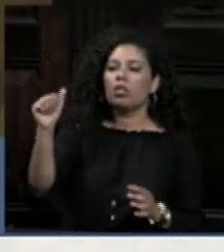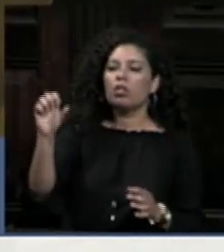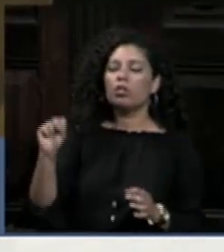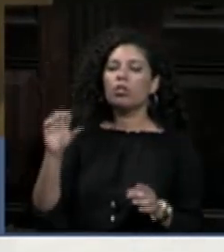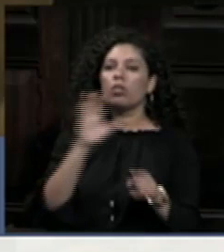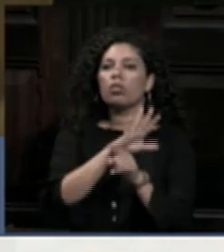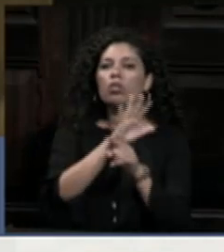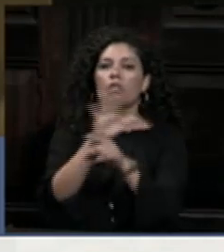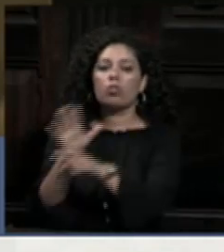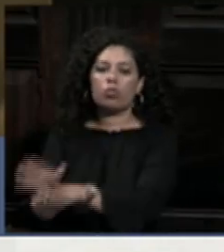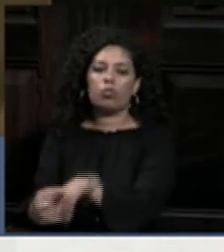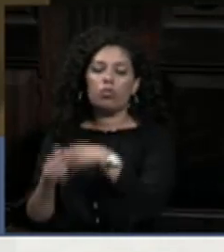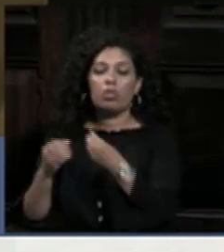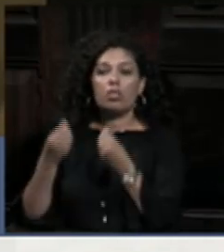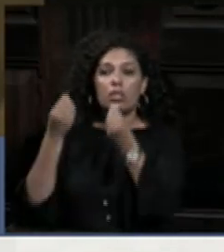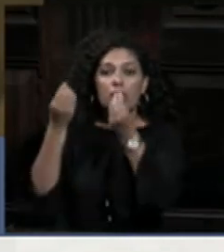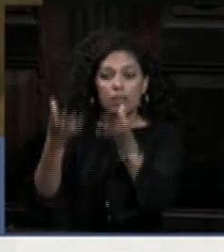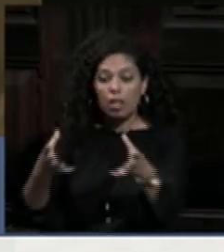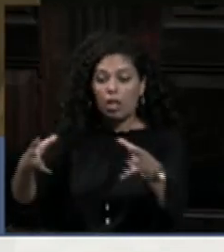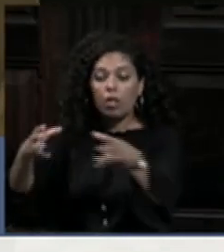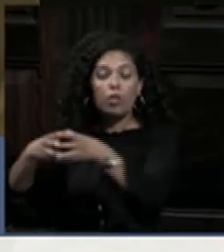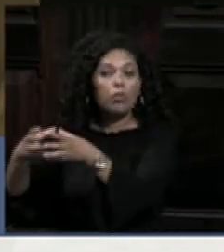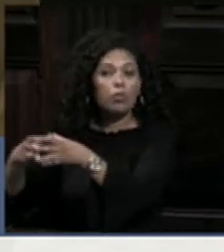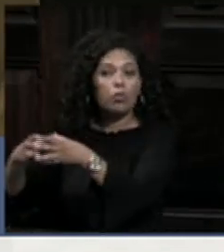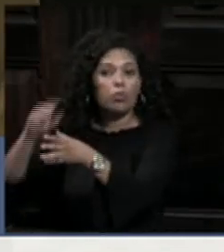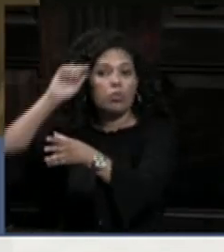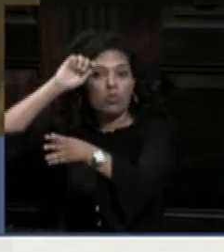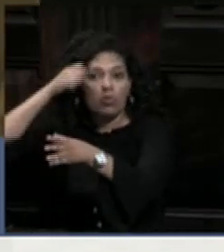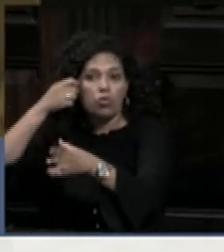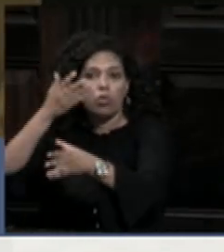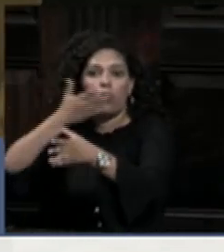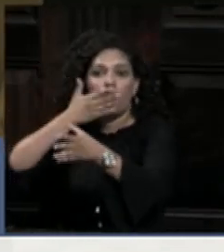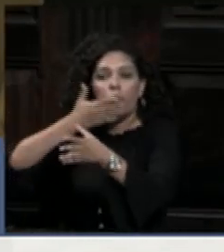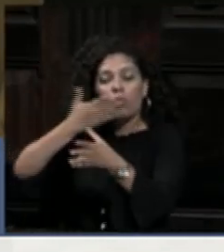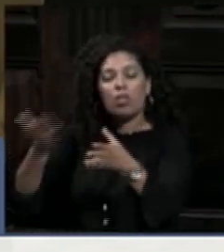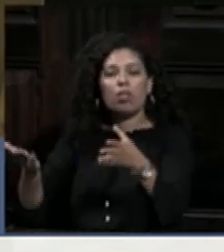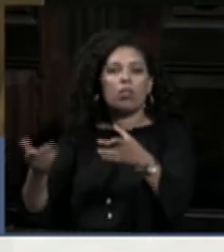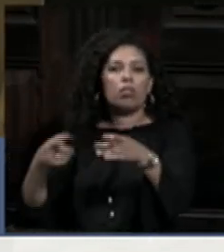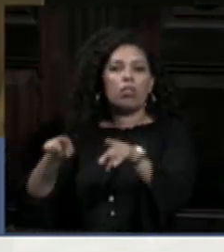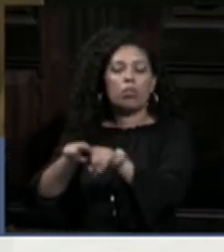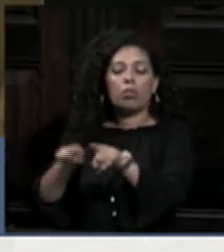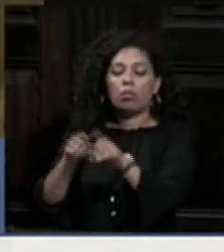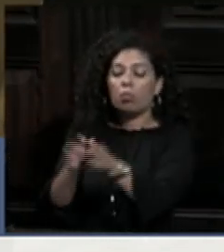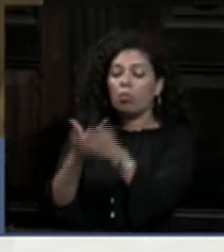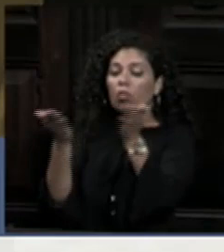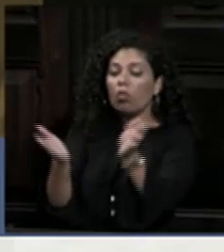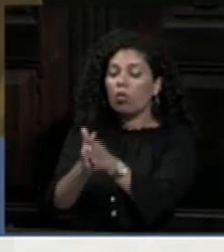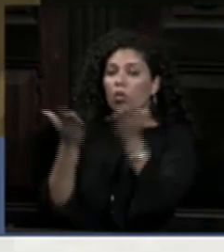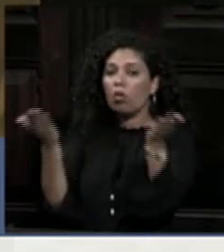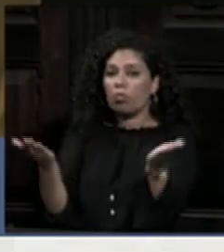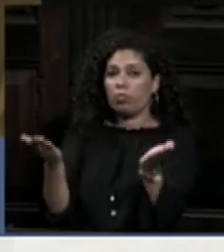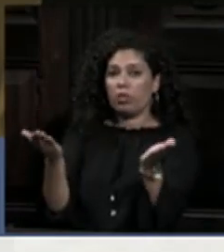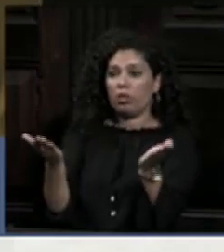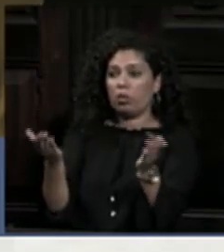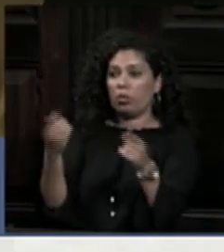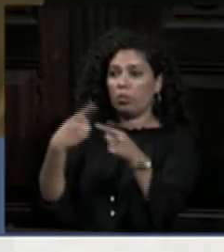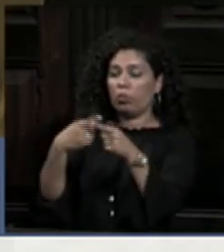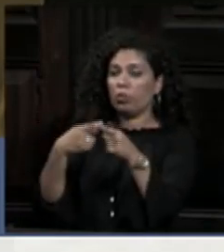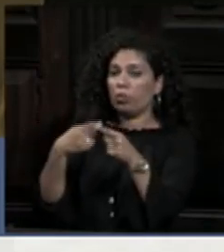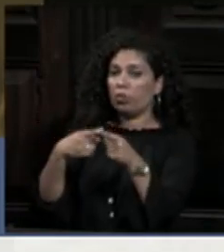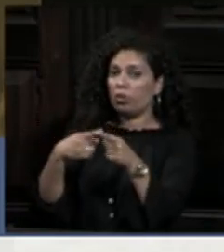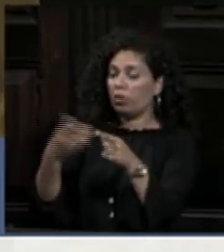que é fez segmentos mágica discriminados e sofridos na